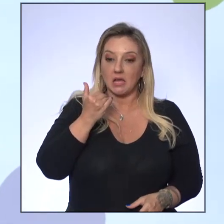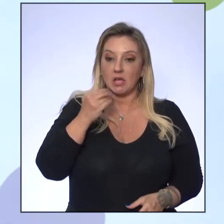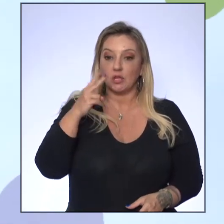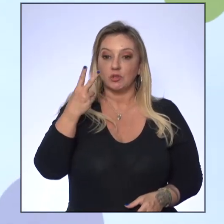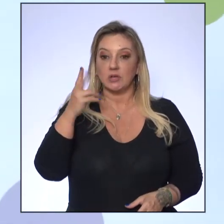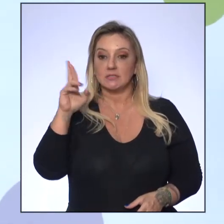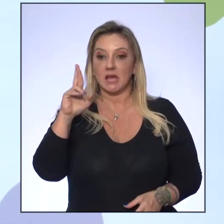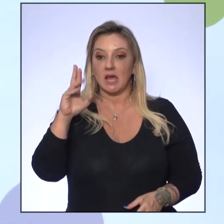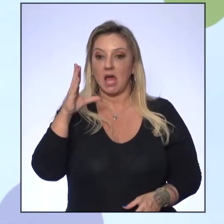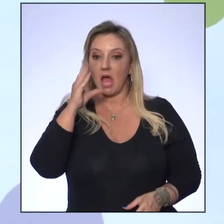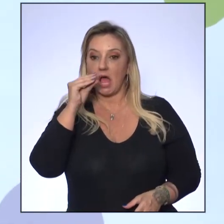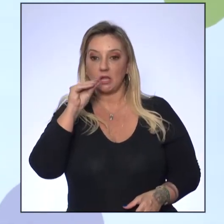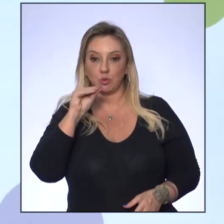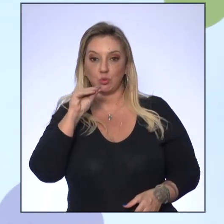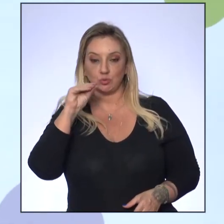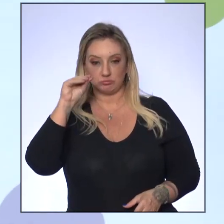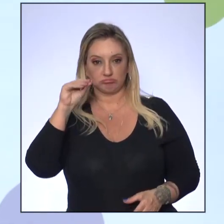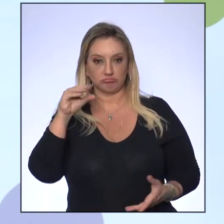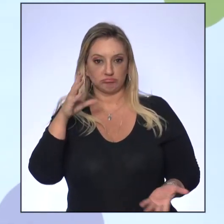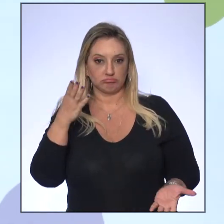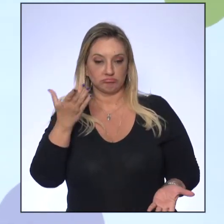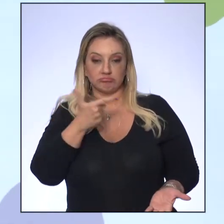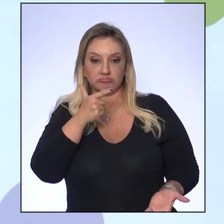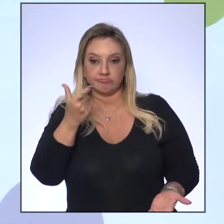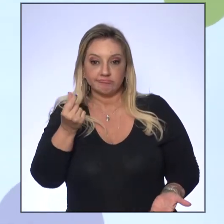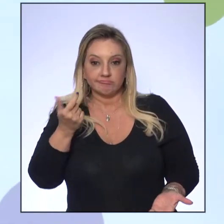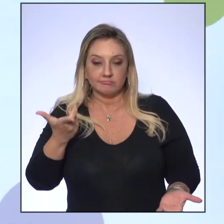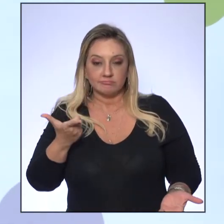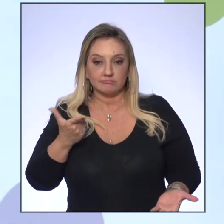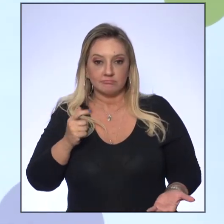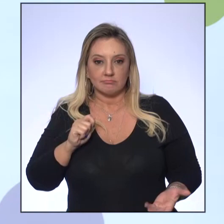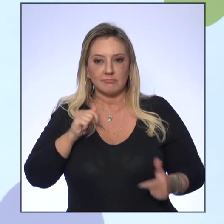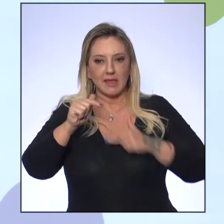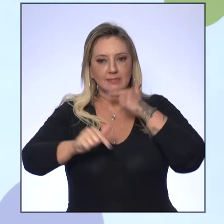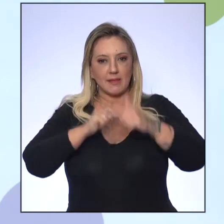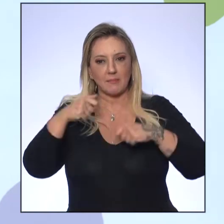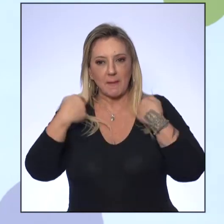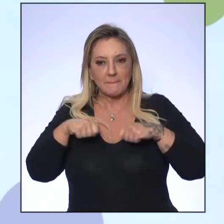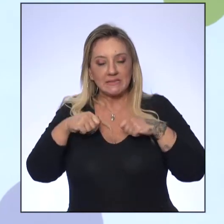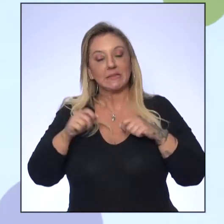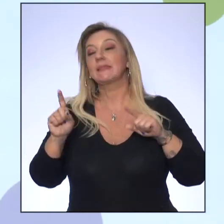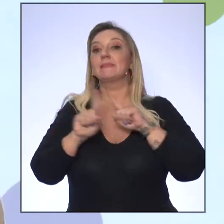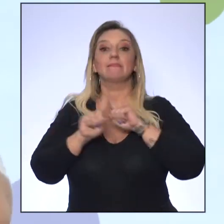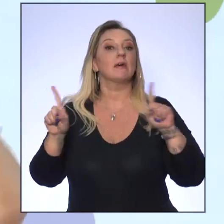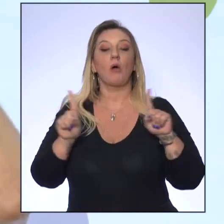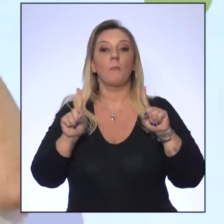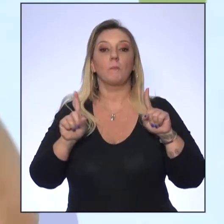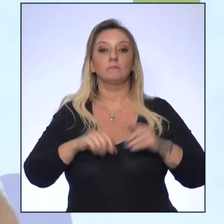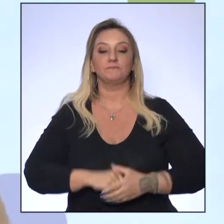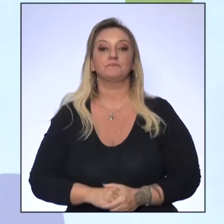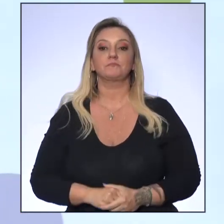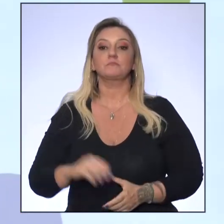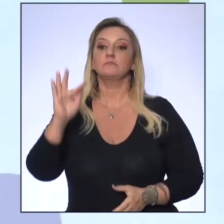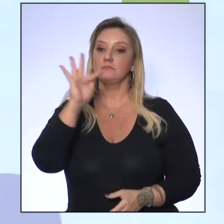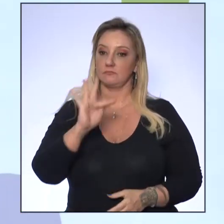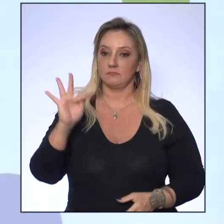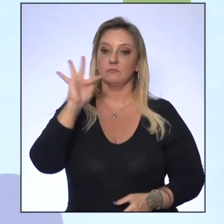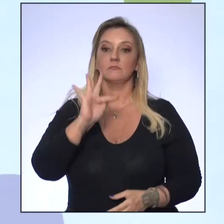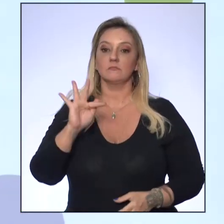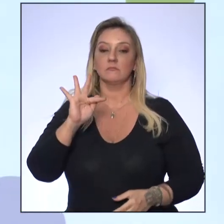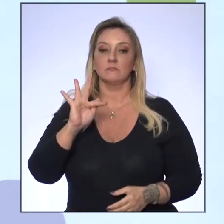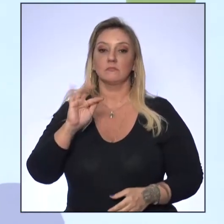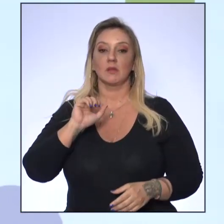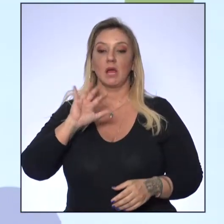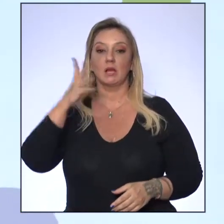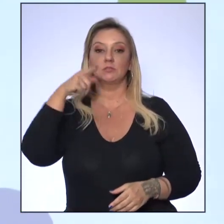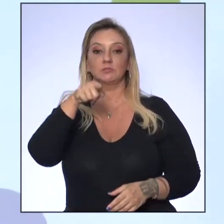janta. Mas e aí? E se eu não tenho isso? Eu preciso trabalhar para me manter estudando? De forma alguma. A universidade promove ações em